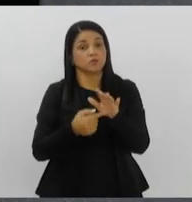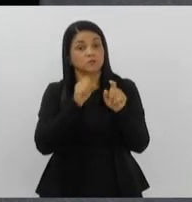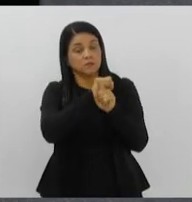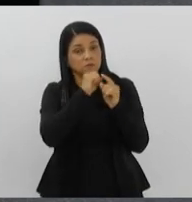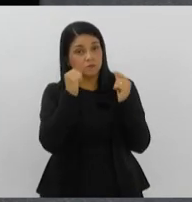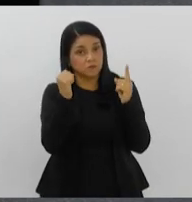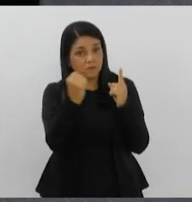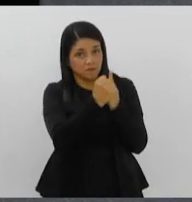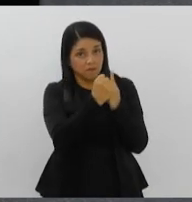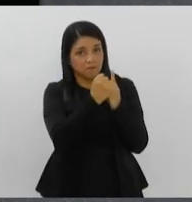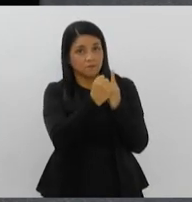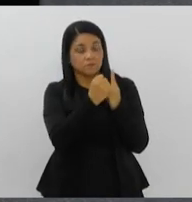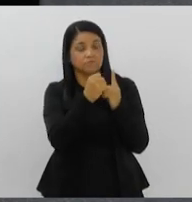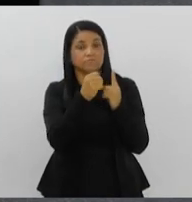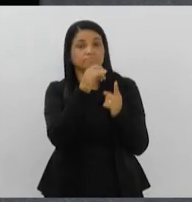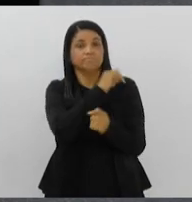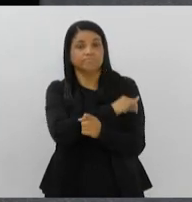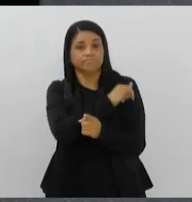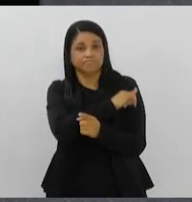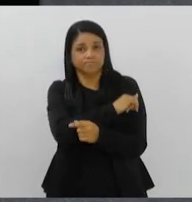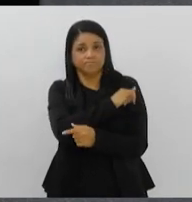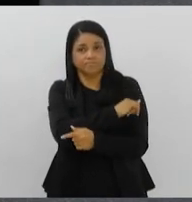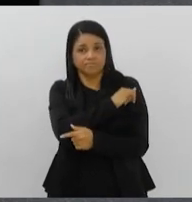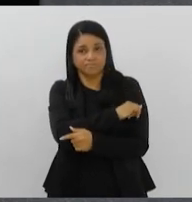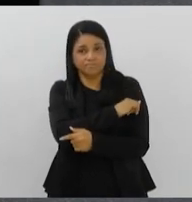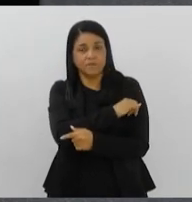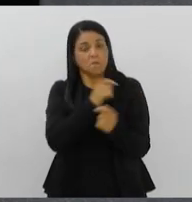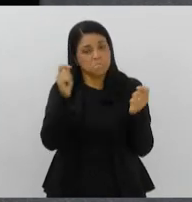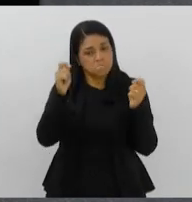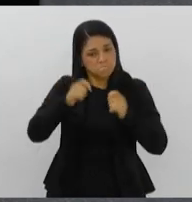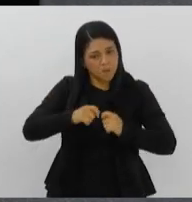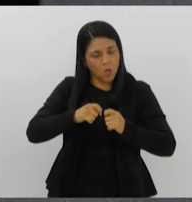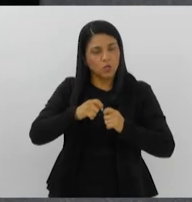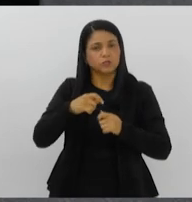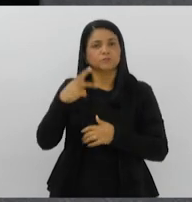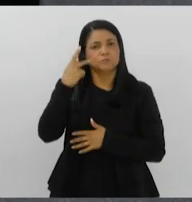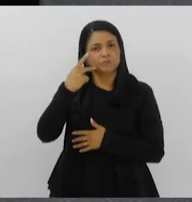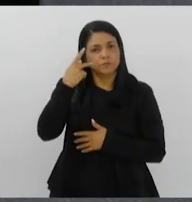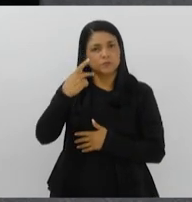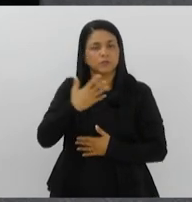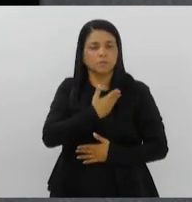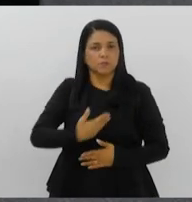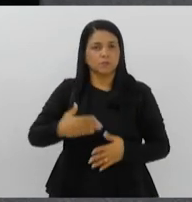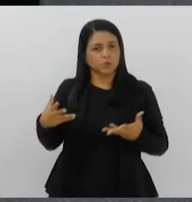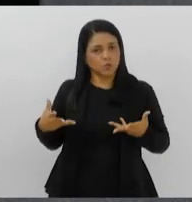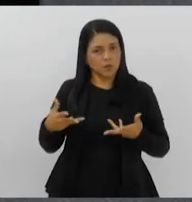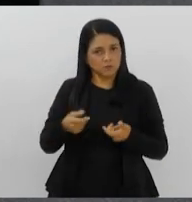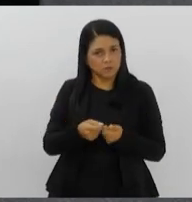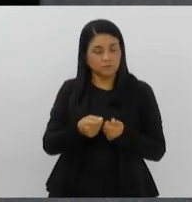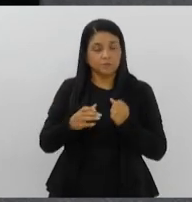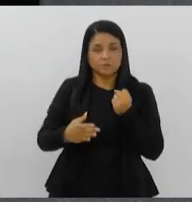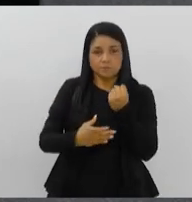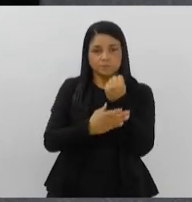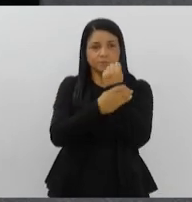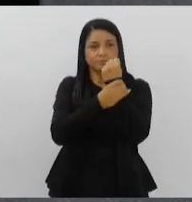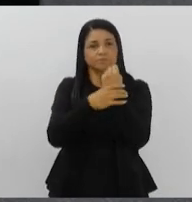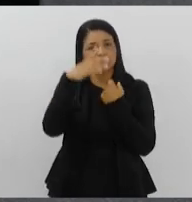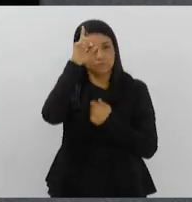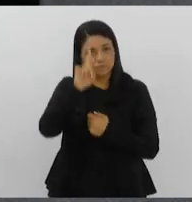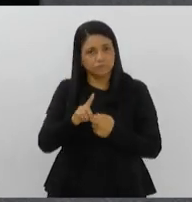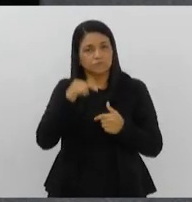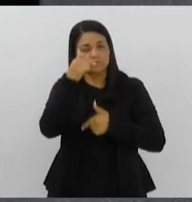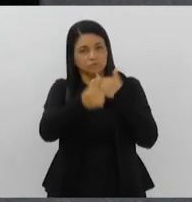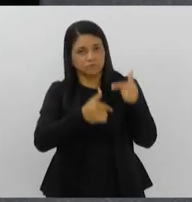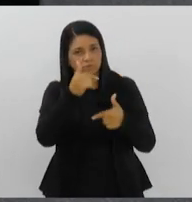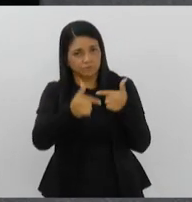sociedade fluminense e carioca de que é possível fazer política pública de qualidade e garantir direito para os